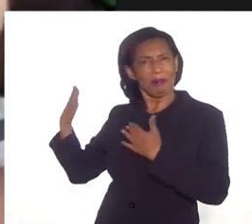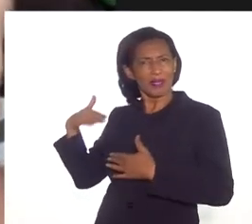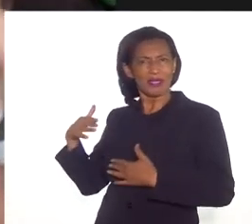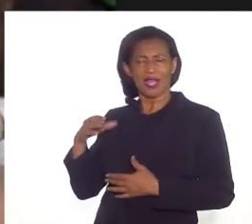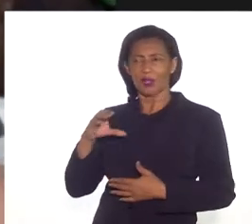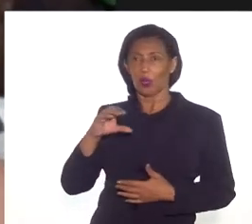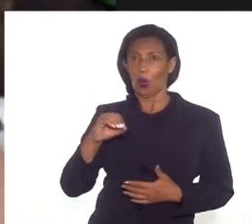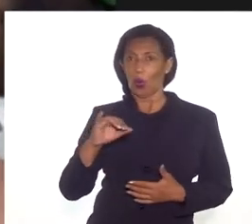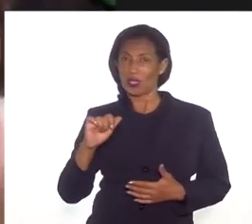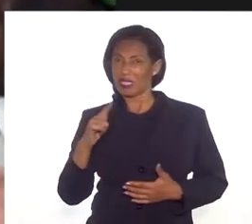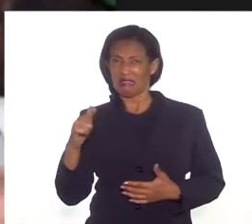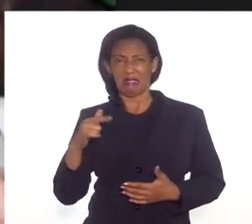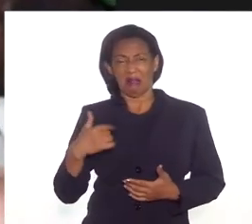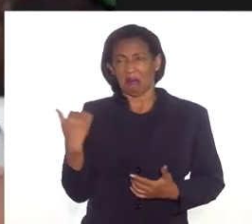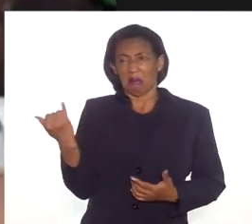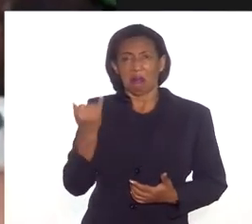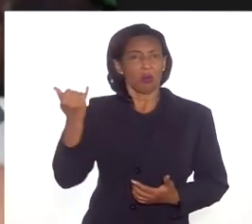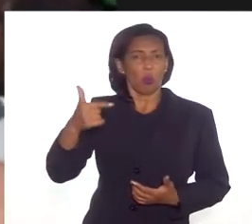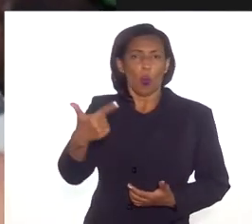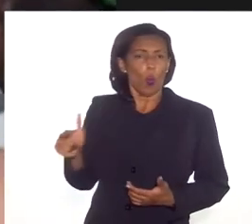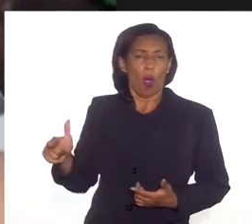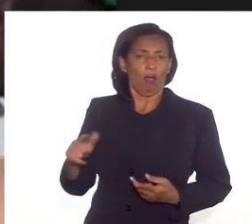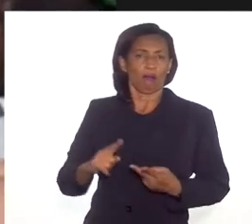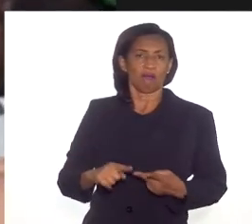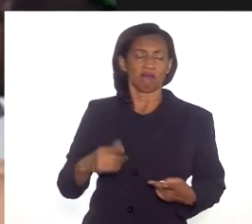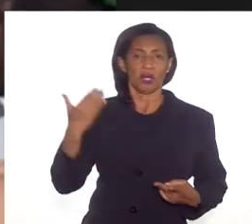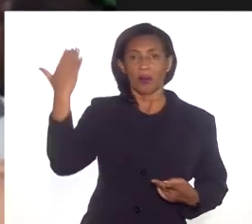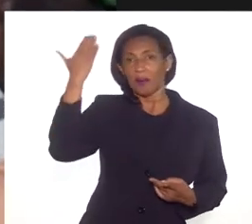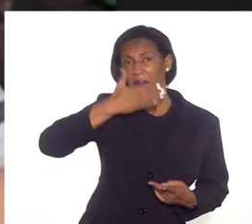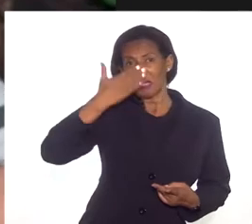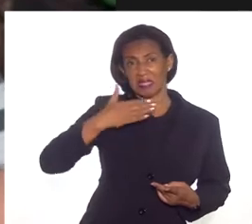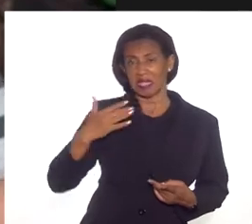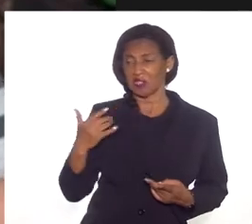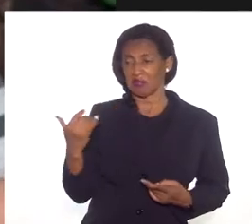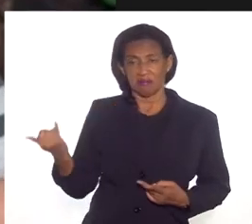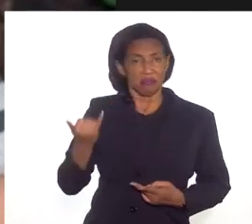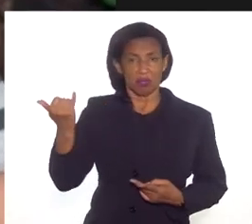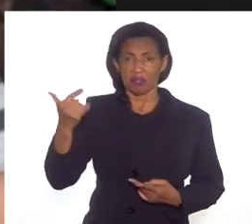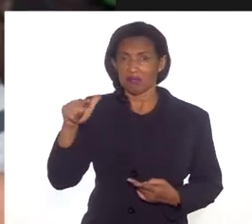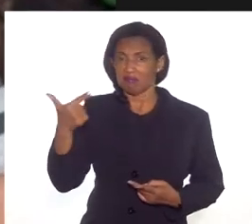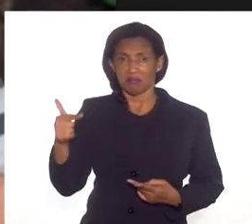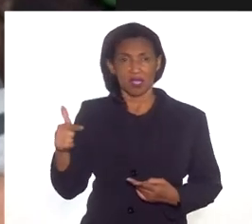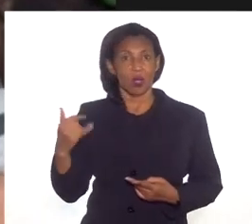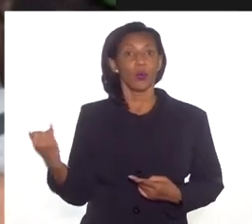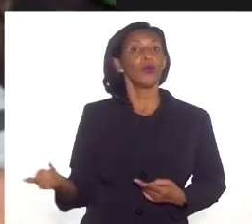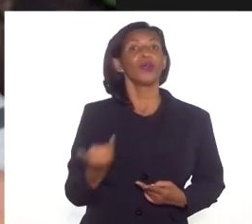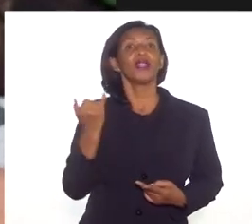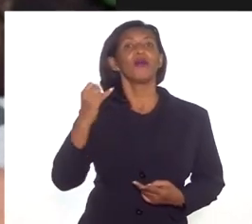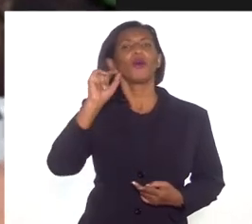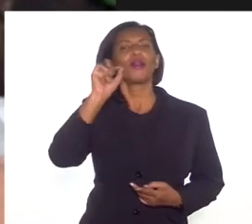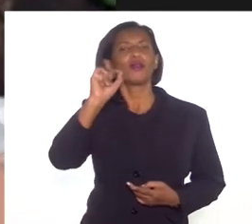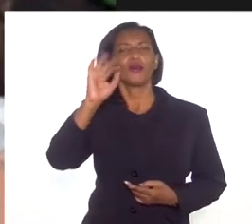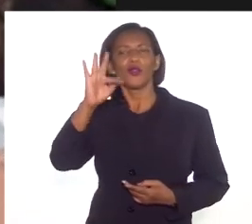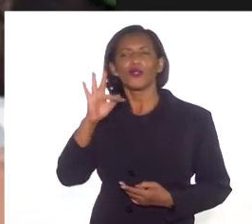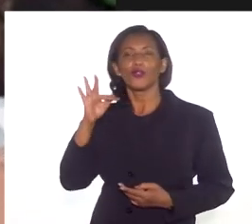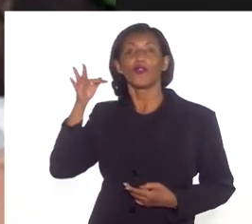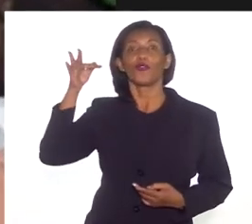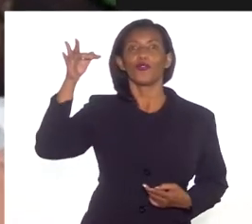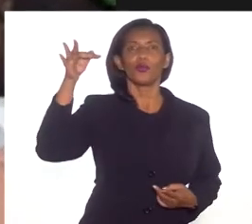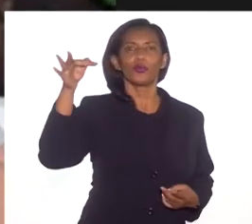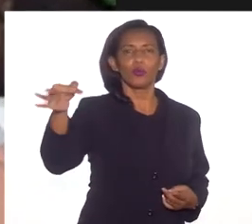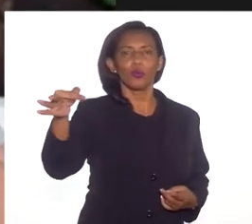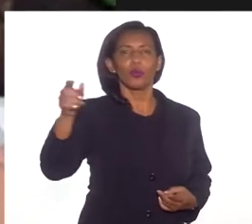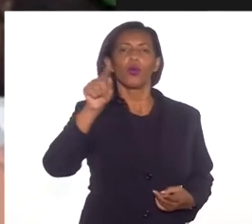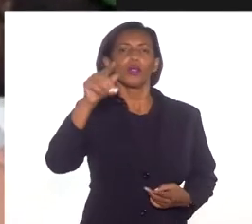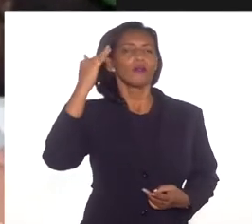passado, para um ocidental, tem pouca importância, o presente é muito menos, O que importa efetivamente é o futuro, ou